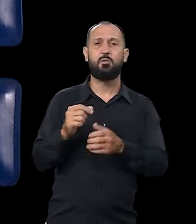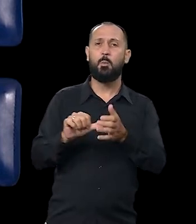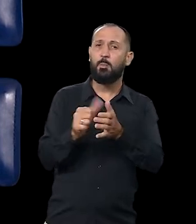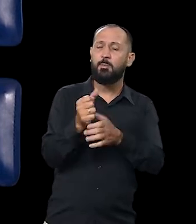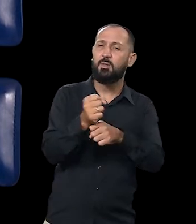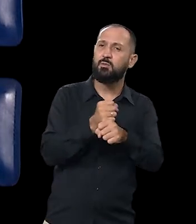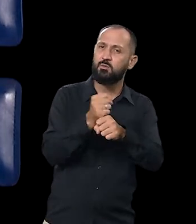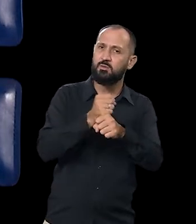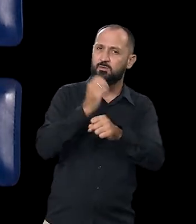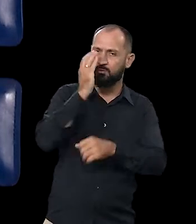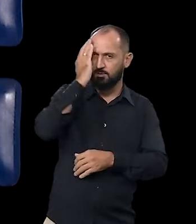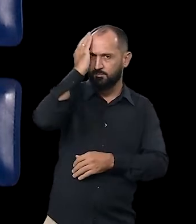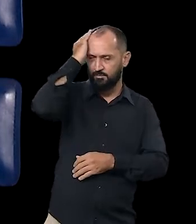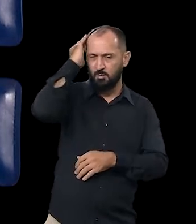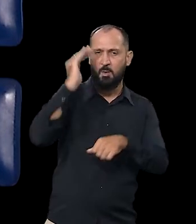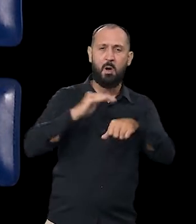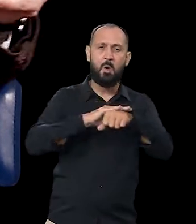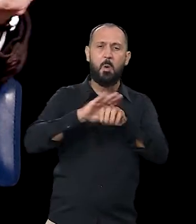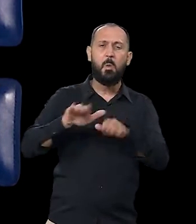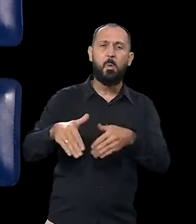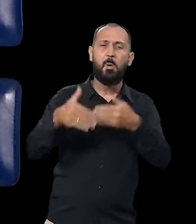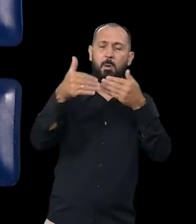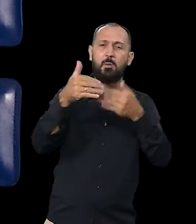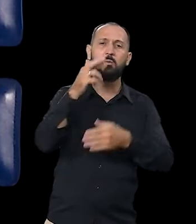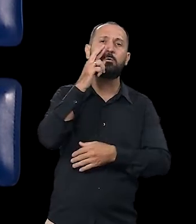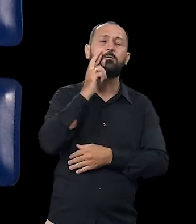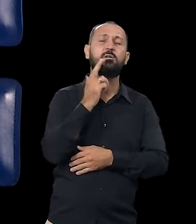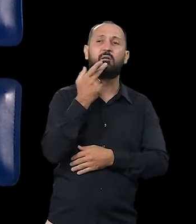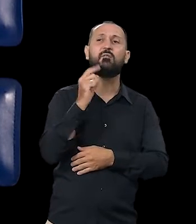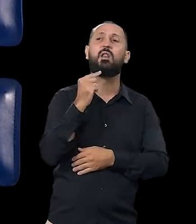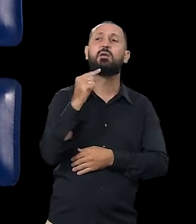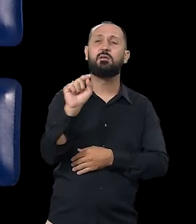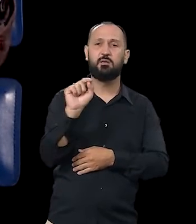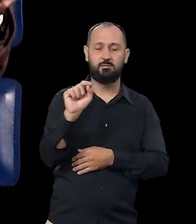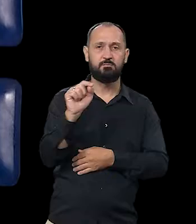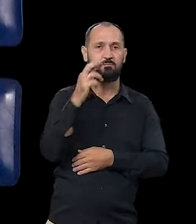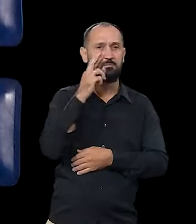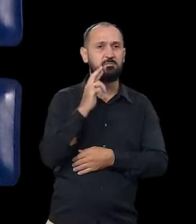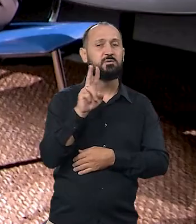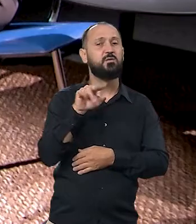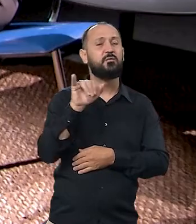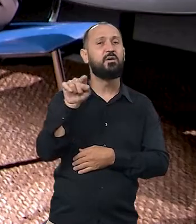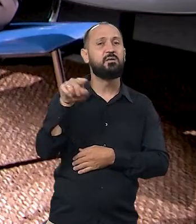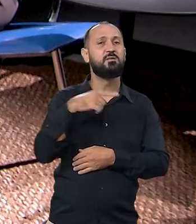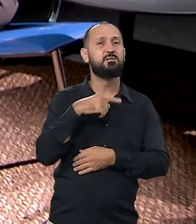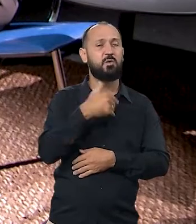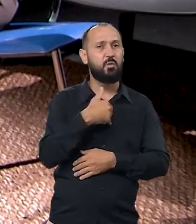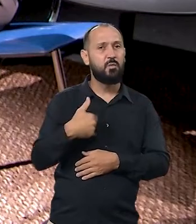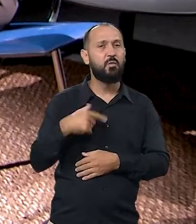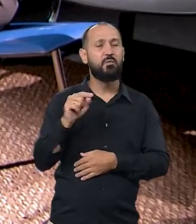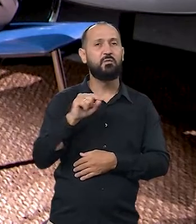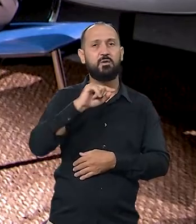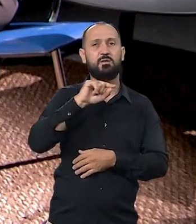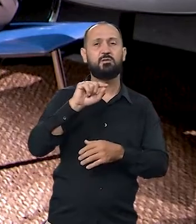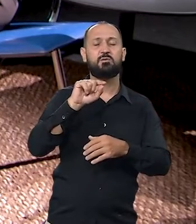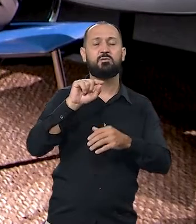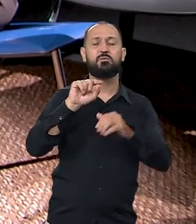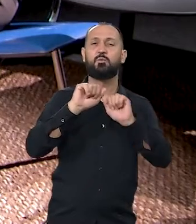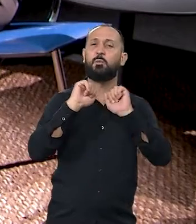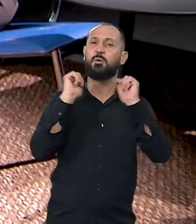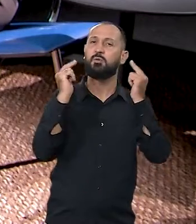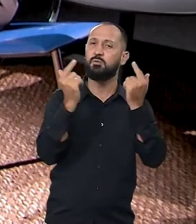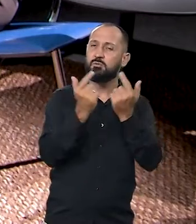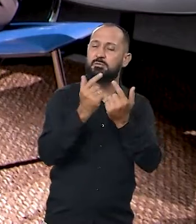no primeiro ano do governo do Reinaldo, numa conversa que eu tive com o Eduardo Riedel, dizer a ele, Riedel, você vai ser o governador do